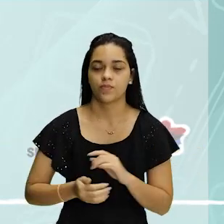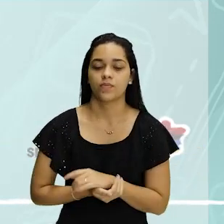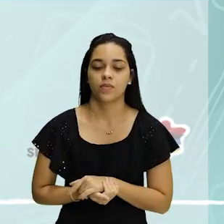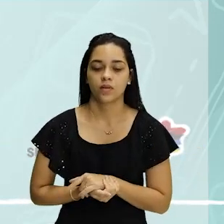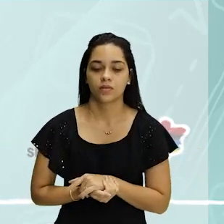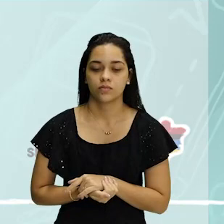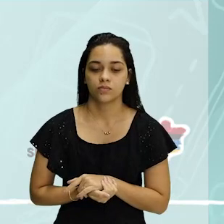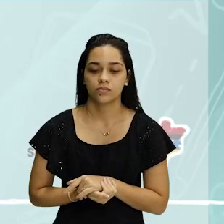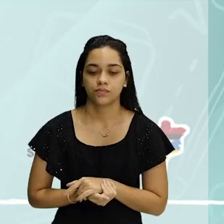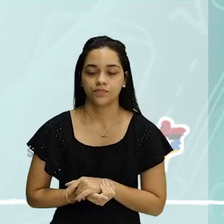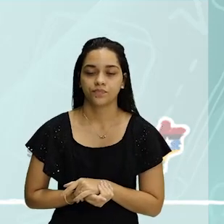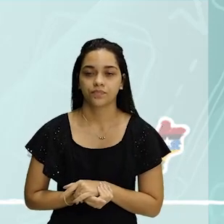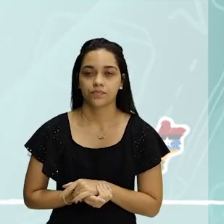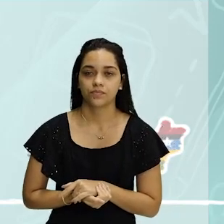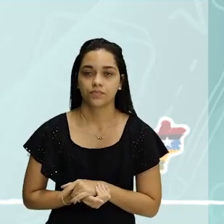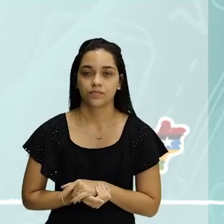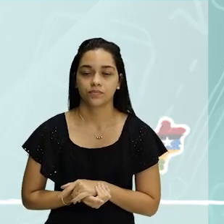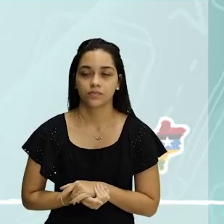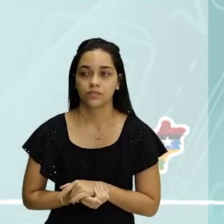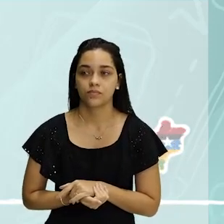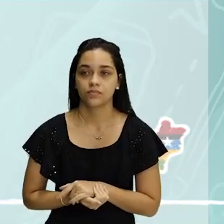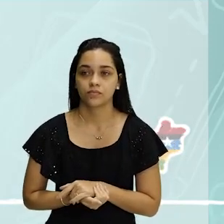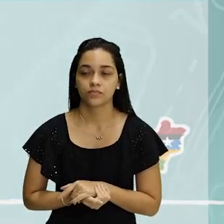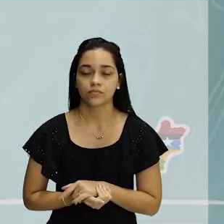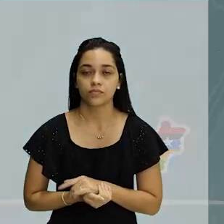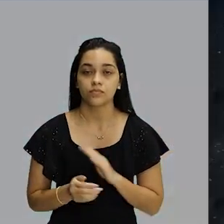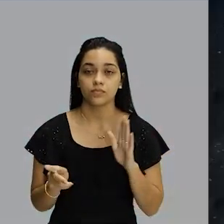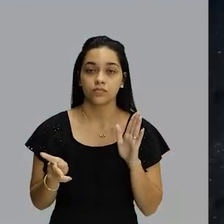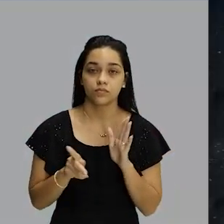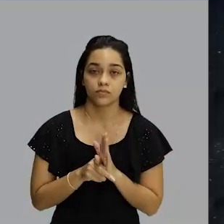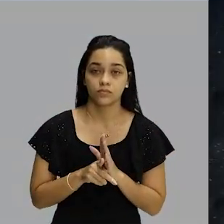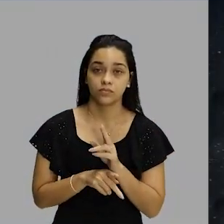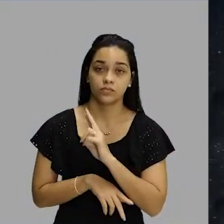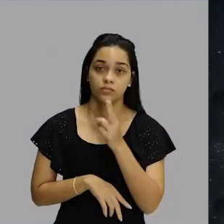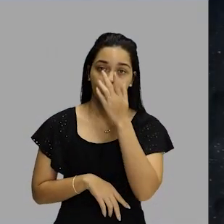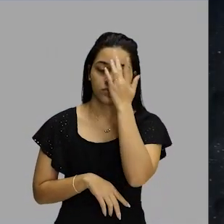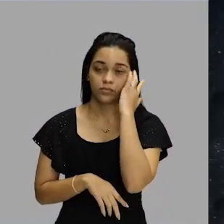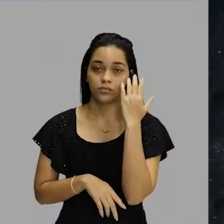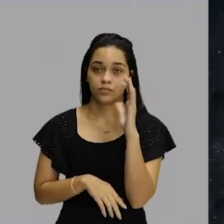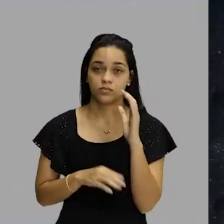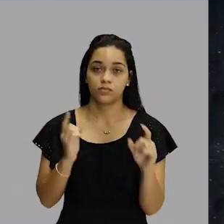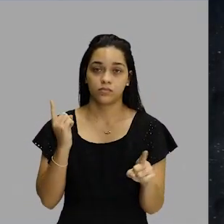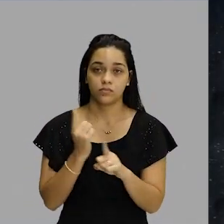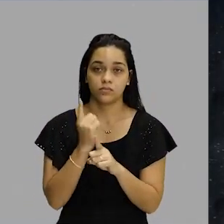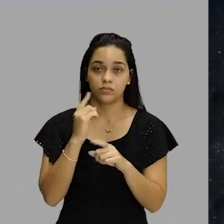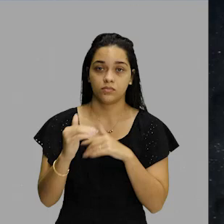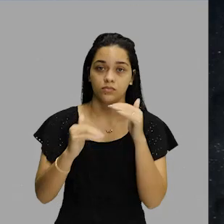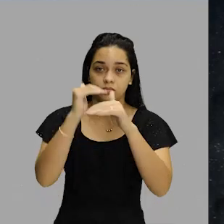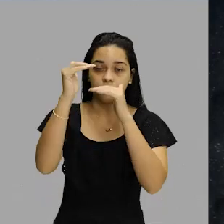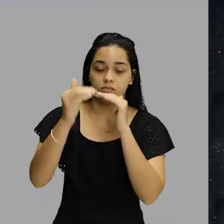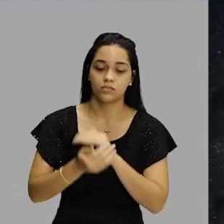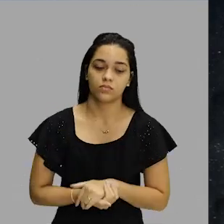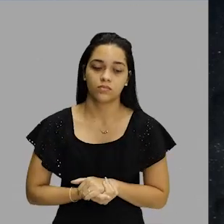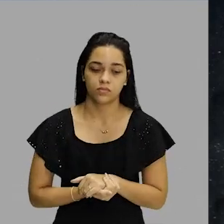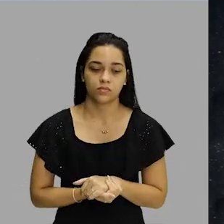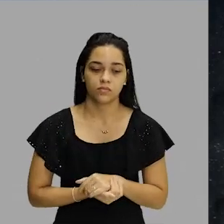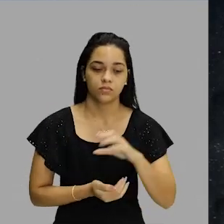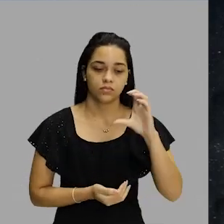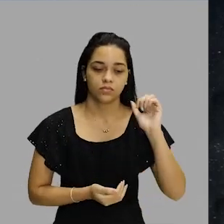Calmette e Guerin, que é uma sigla derivada dos nomes dos cientistas que desenvolveram, né?